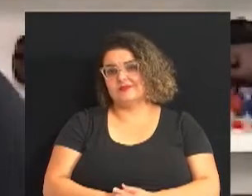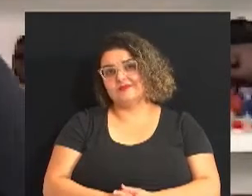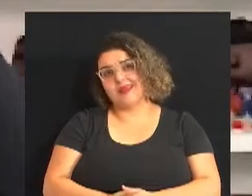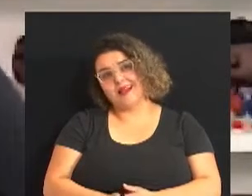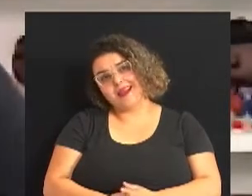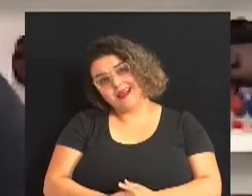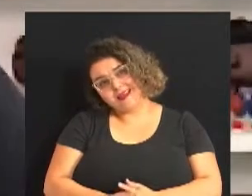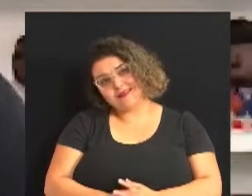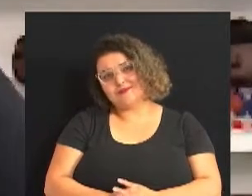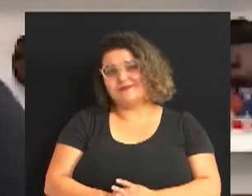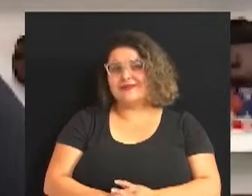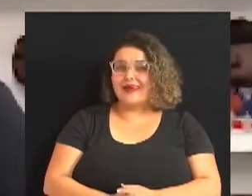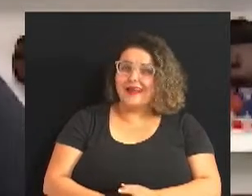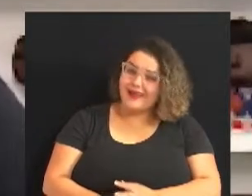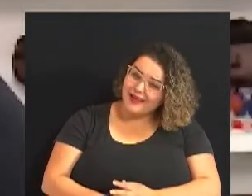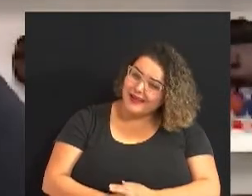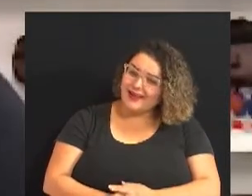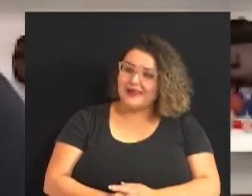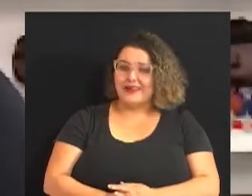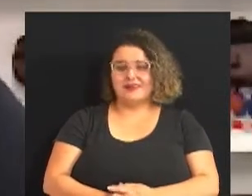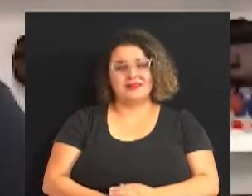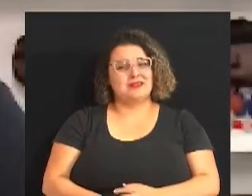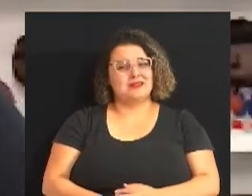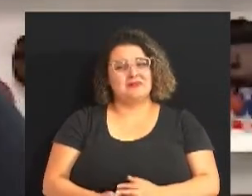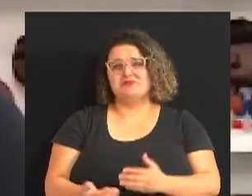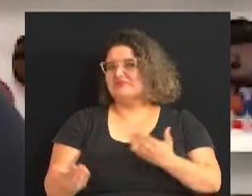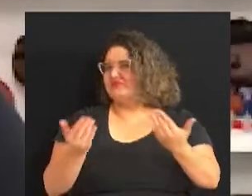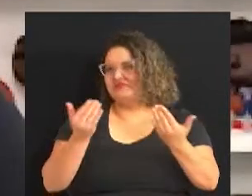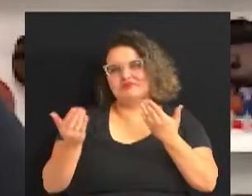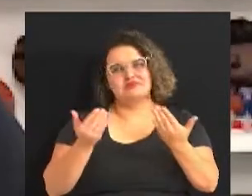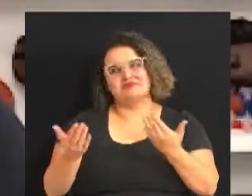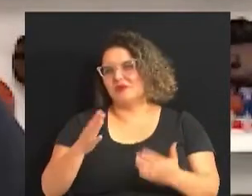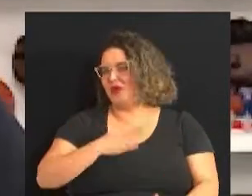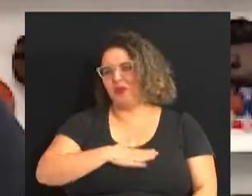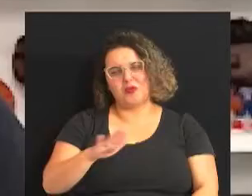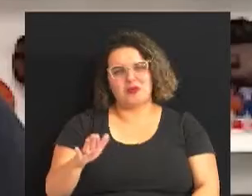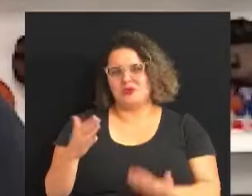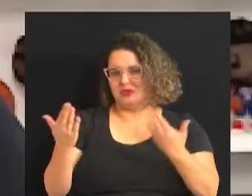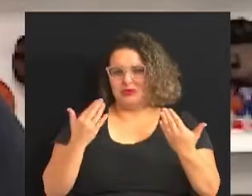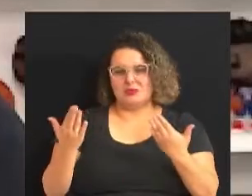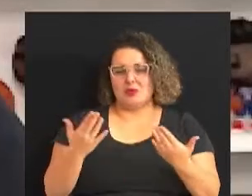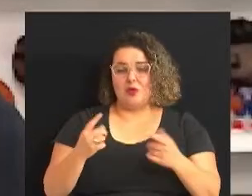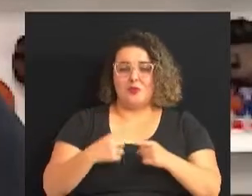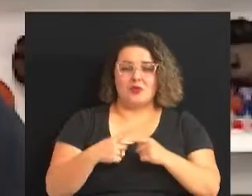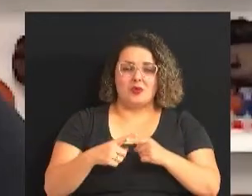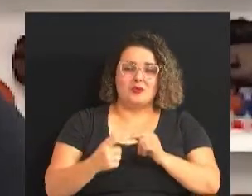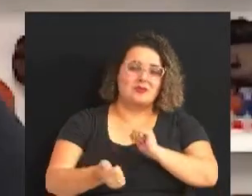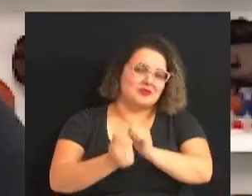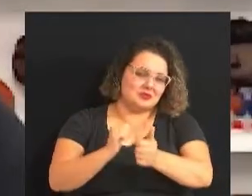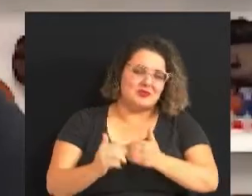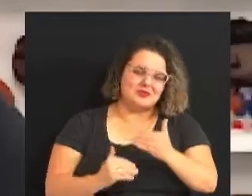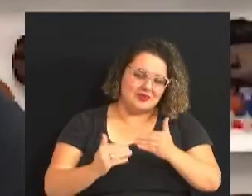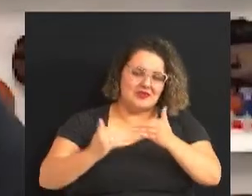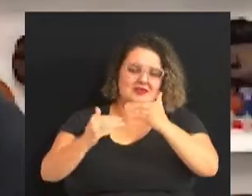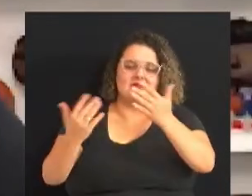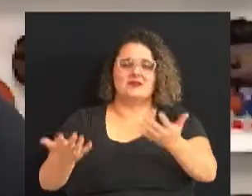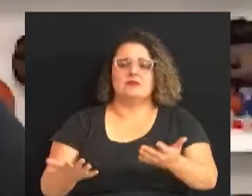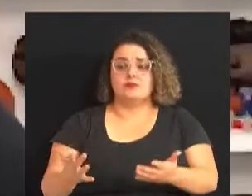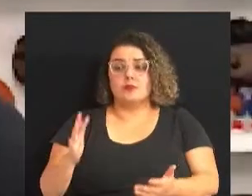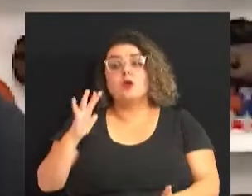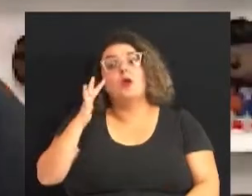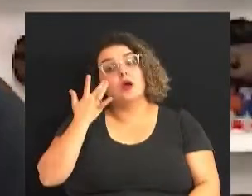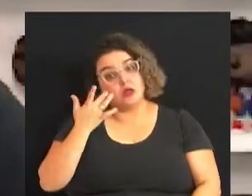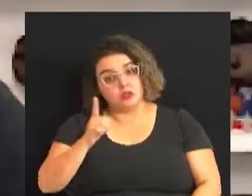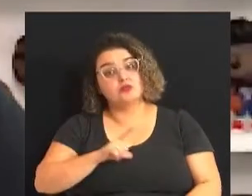Eu não diria muito abaixo, eu não gosto de comparar a época, porque assim, o esporte também vai evoluindo, né? A gente tem eu acho que a gente teve o melhor